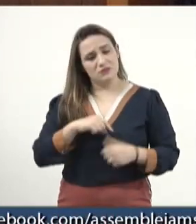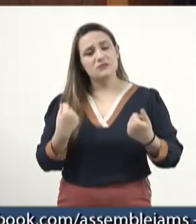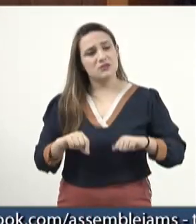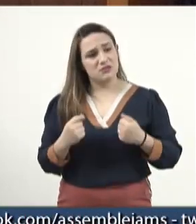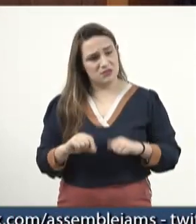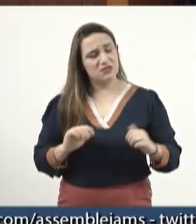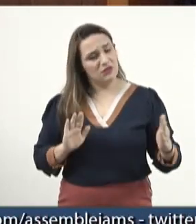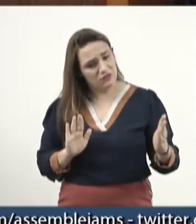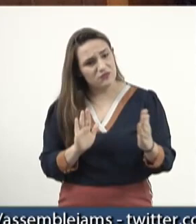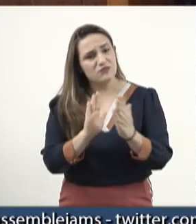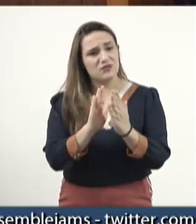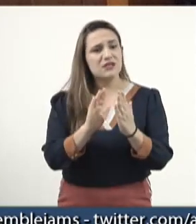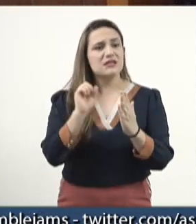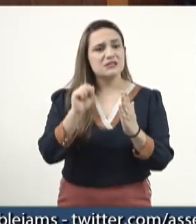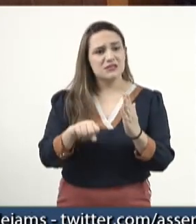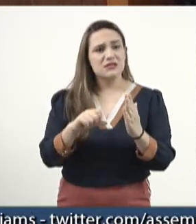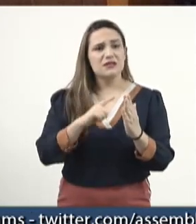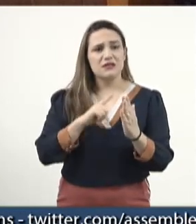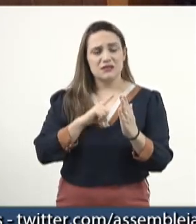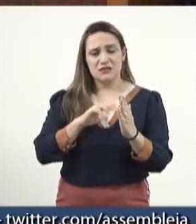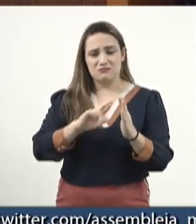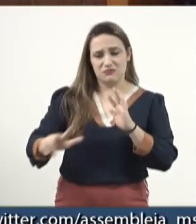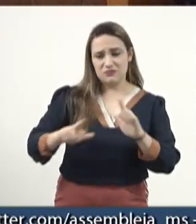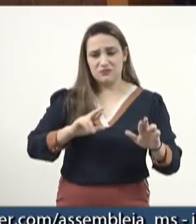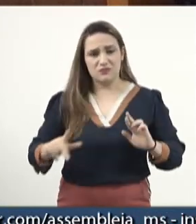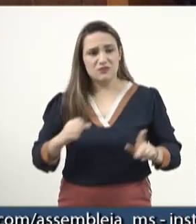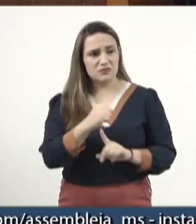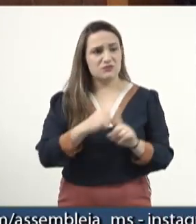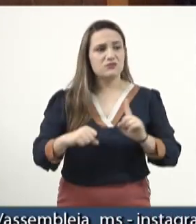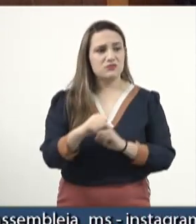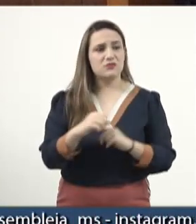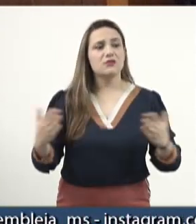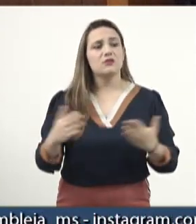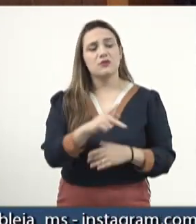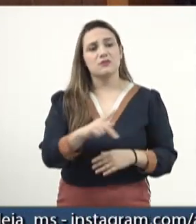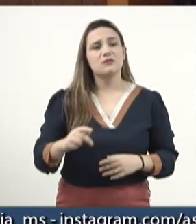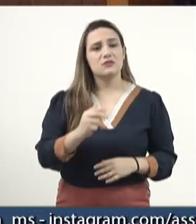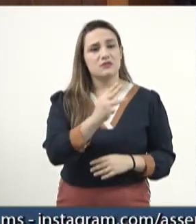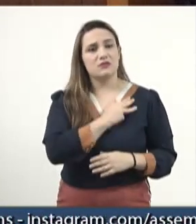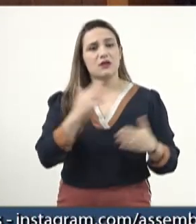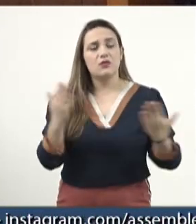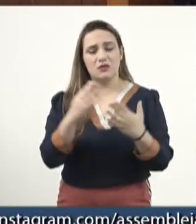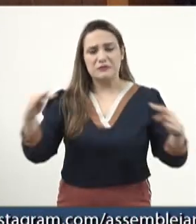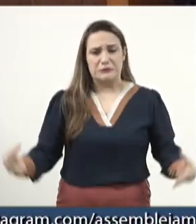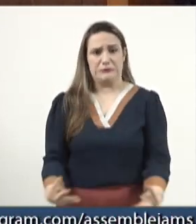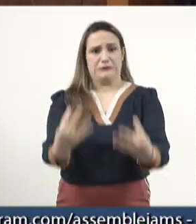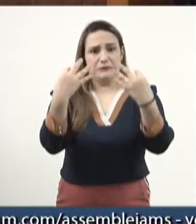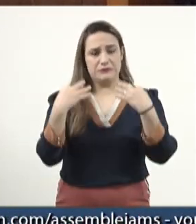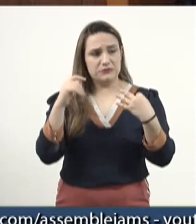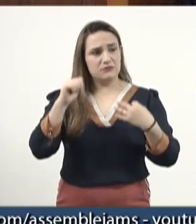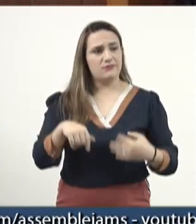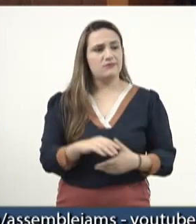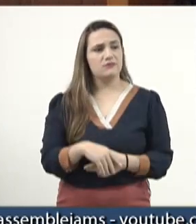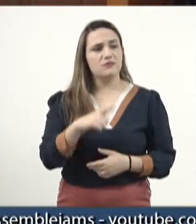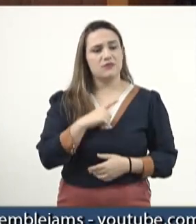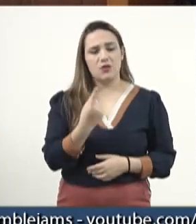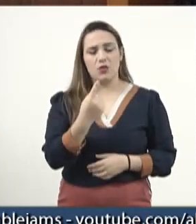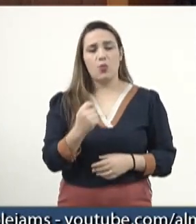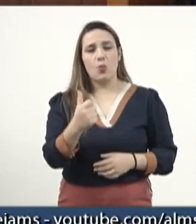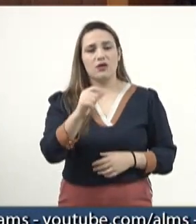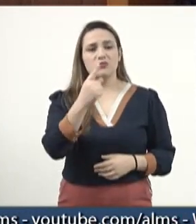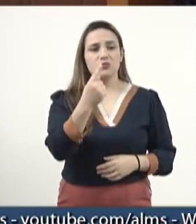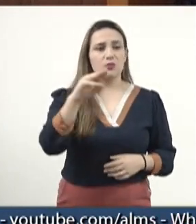das desigualdades sociais, e o presidente Lula chama a atenção do mundo para isso. Quase 1 bilhão de